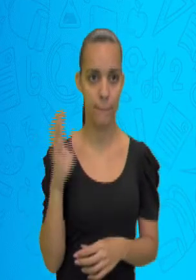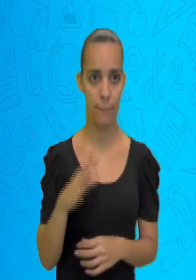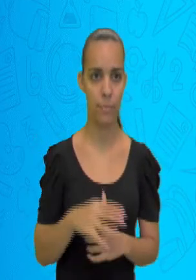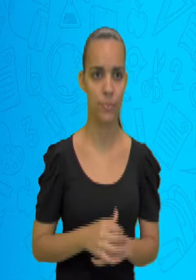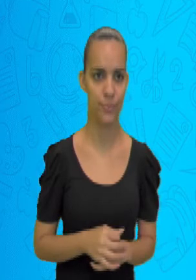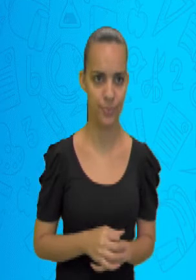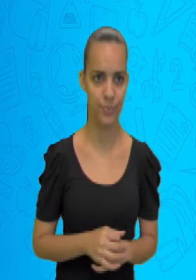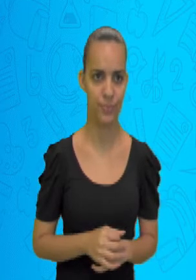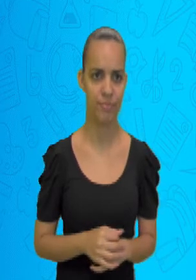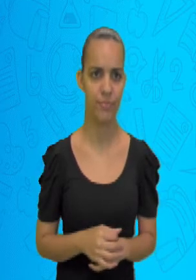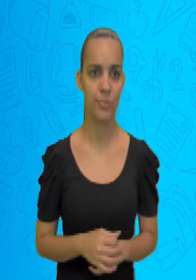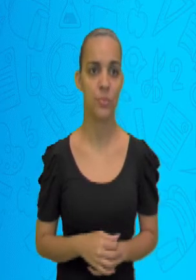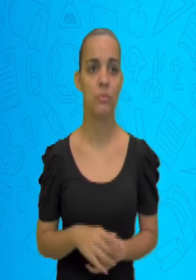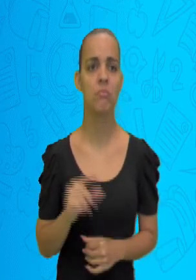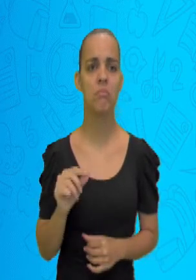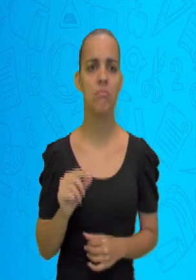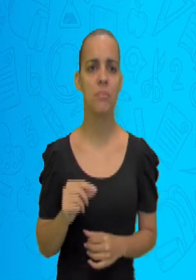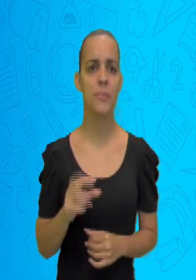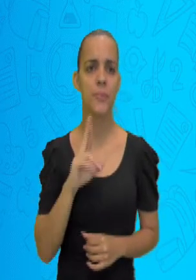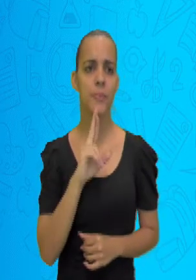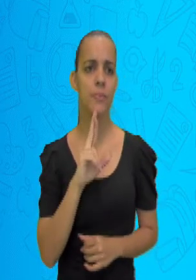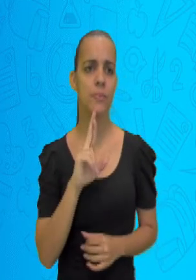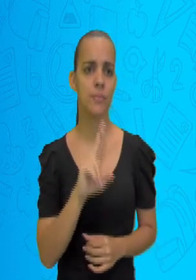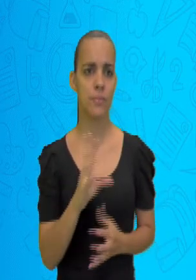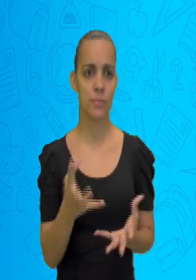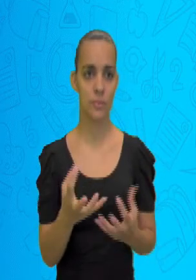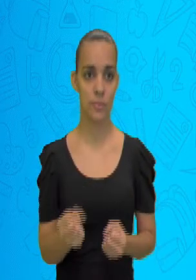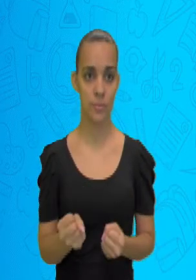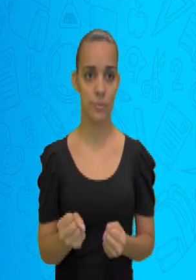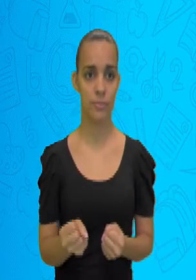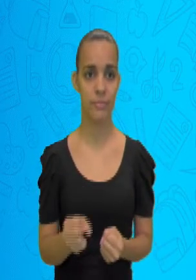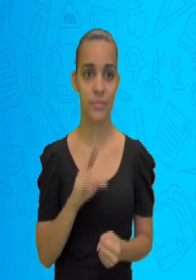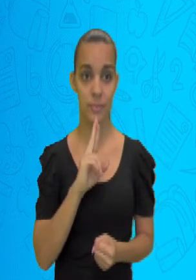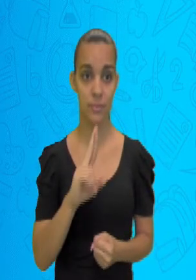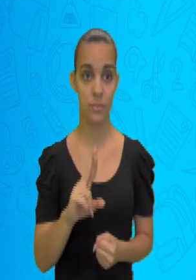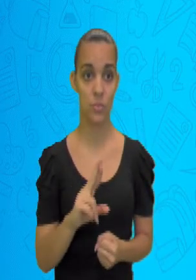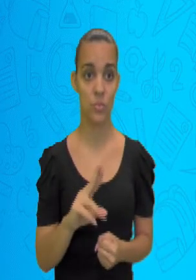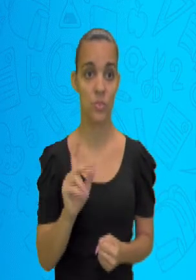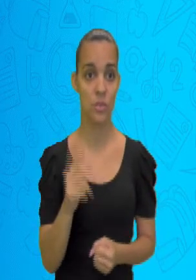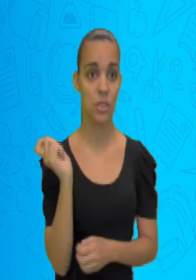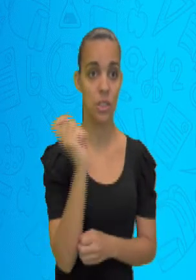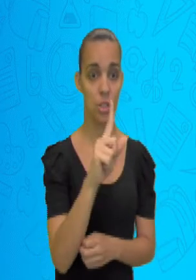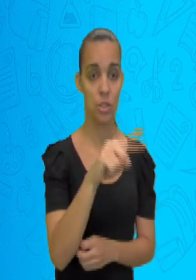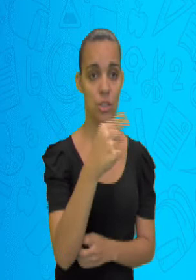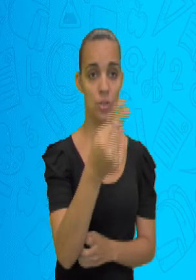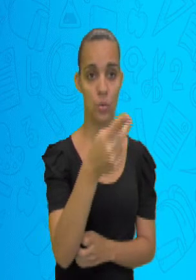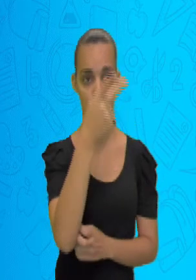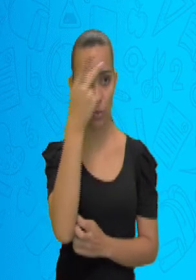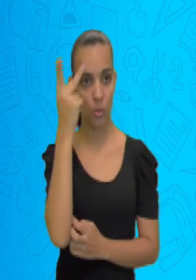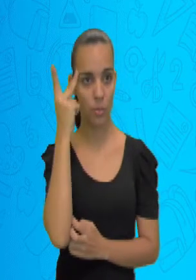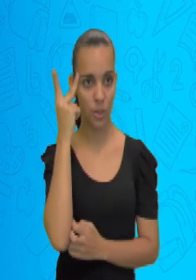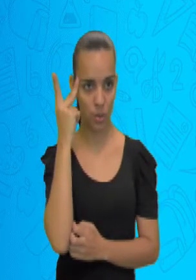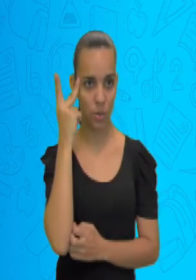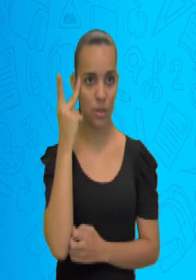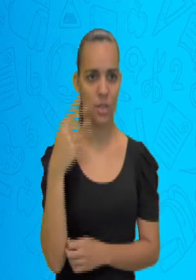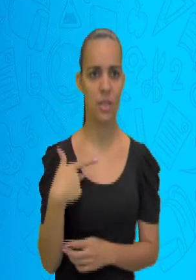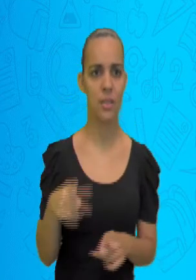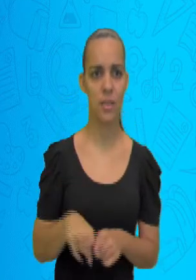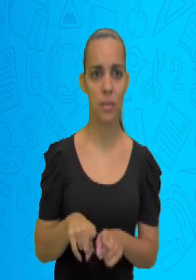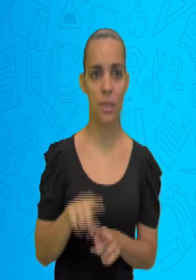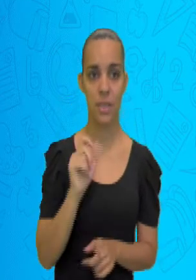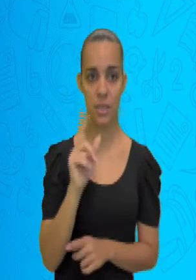recebe responde imediatamente, atirando-a na direção de outra pessoa, citando agora